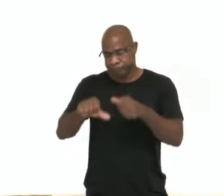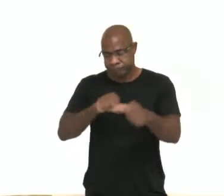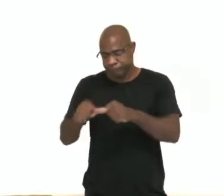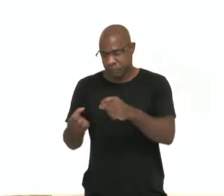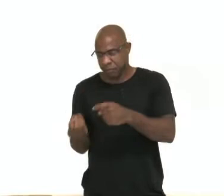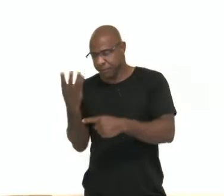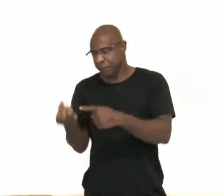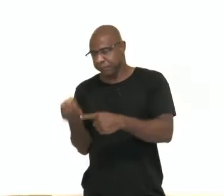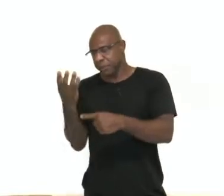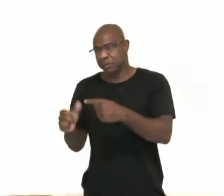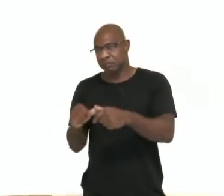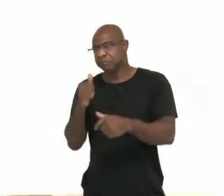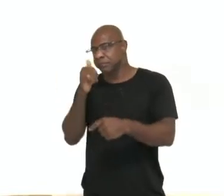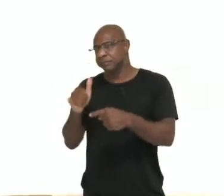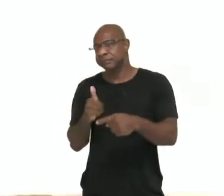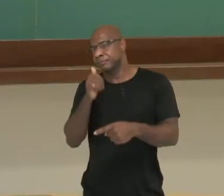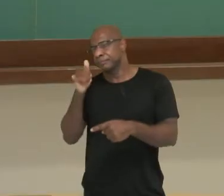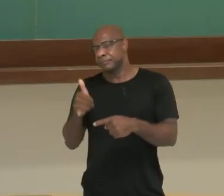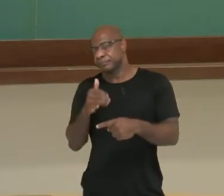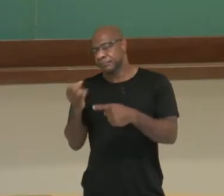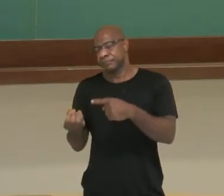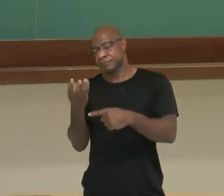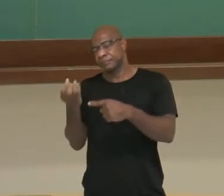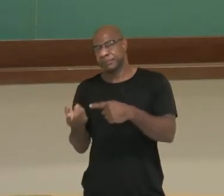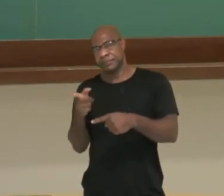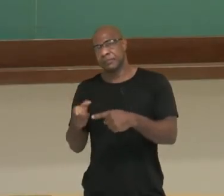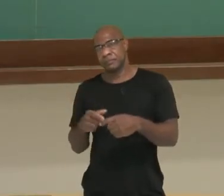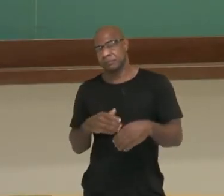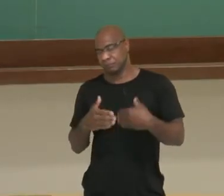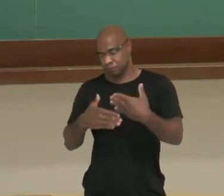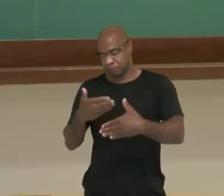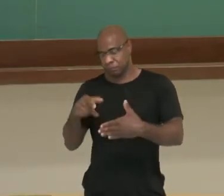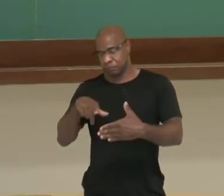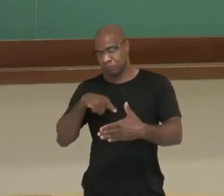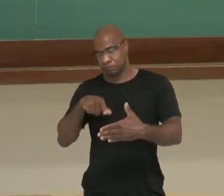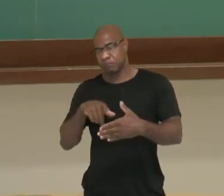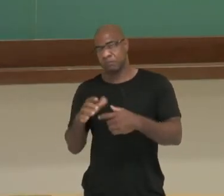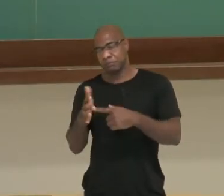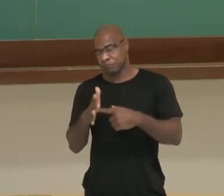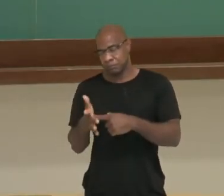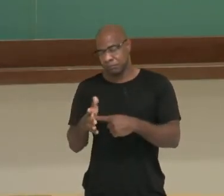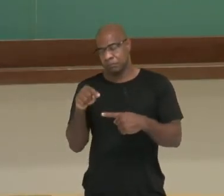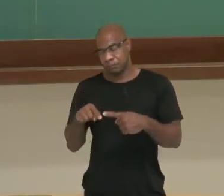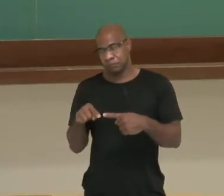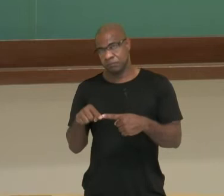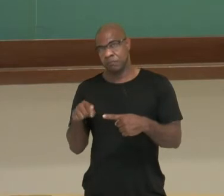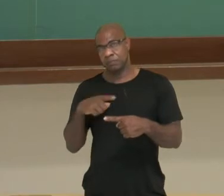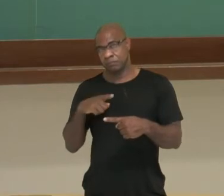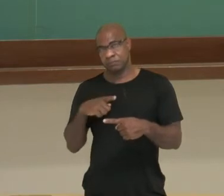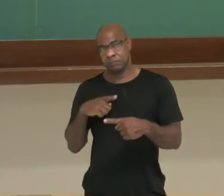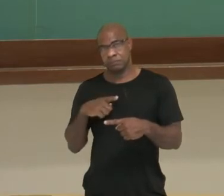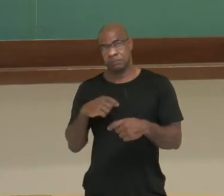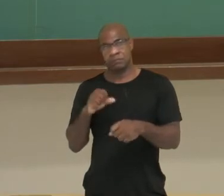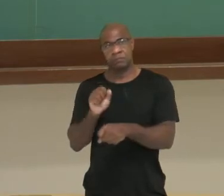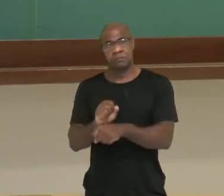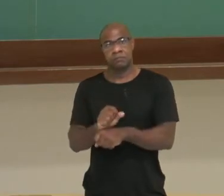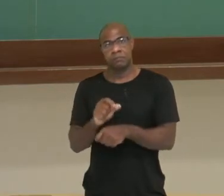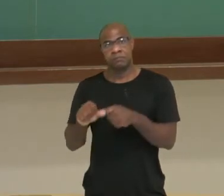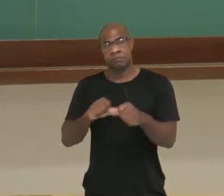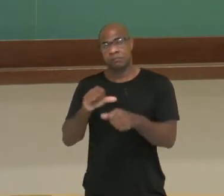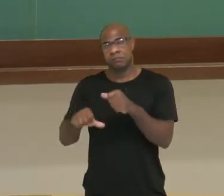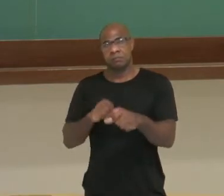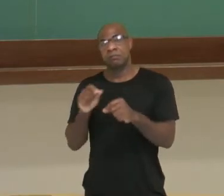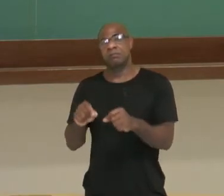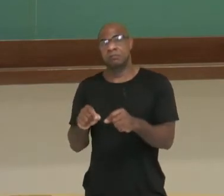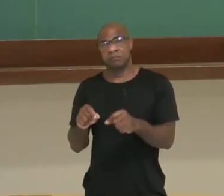serve, né? Daí lembrar que quando ele faz esse processo, parte dessa energia vai se transformar em térmica e não totalmente em